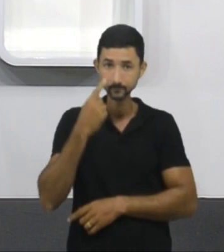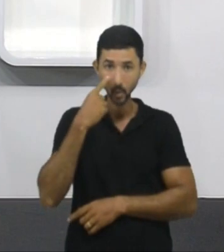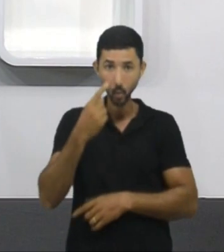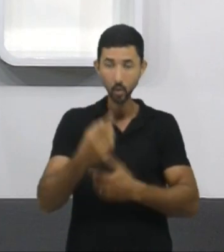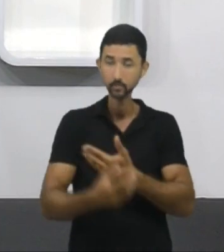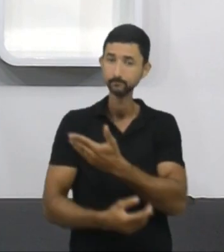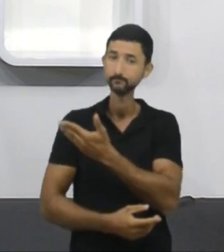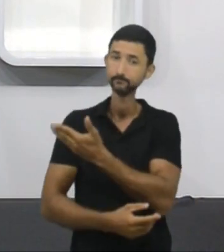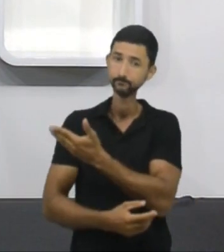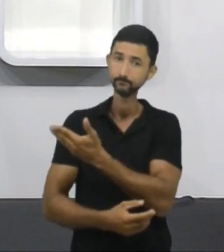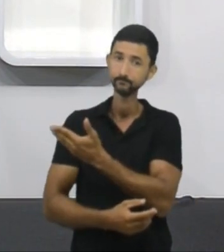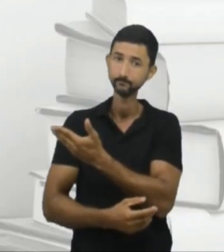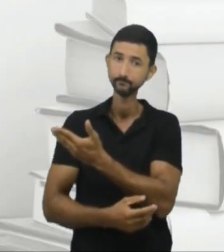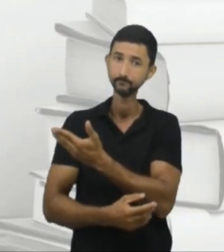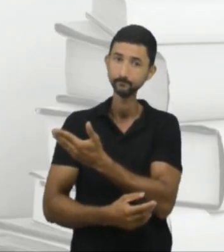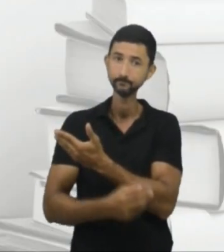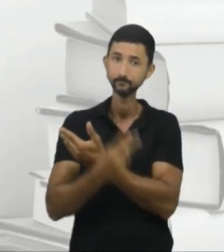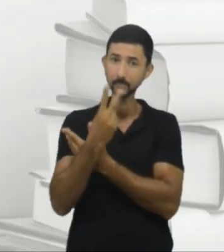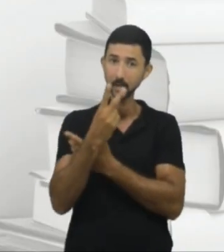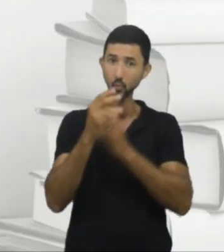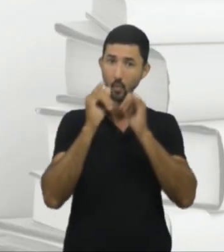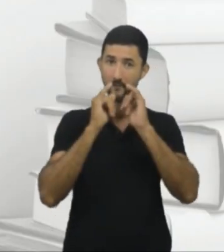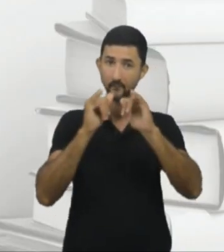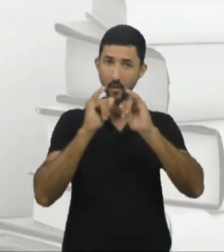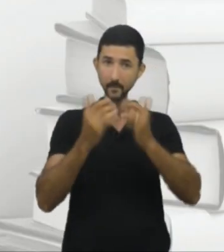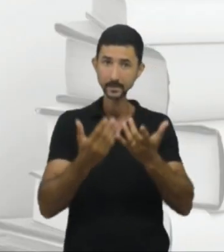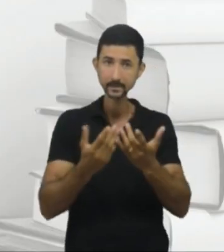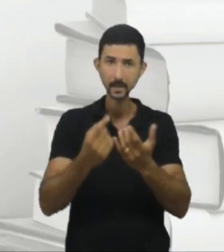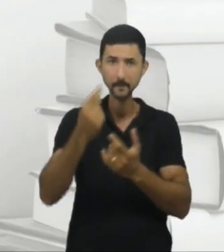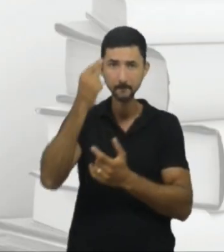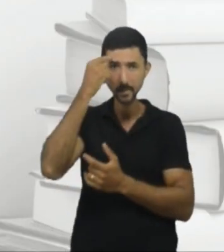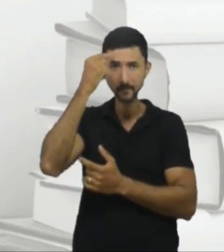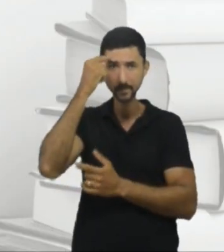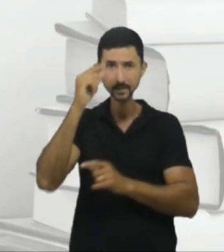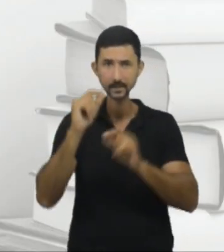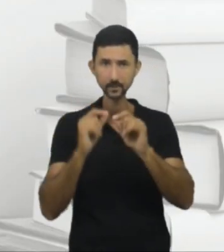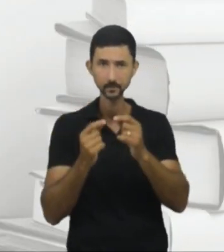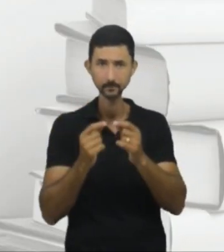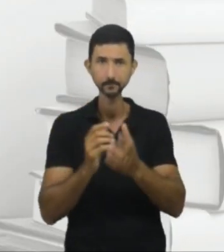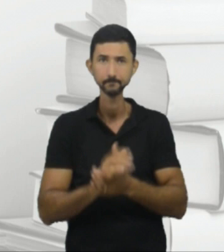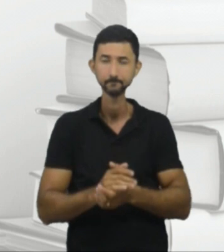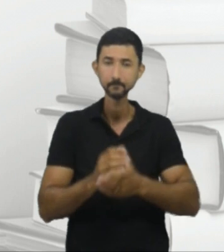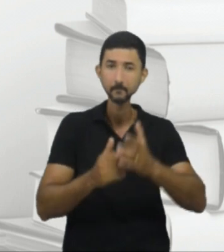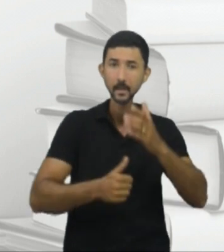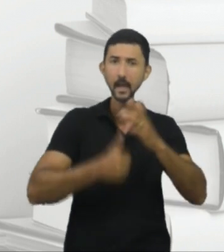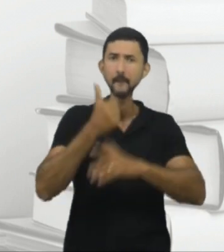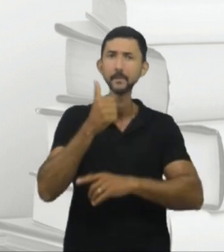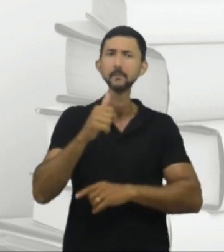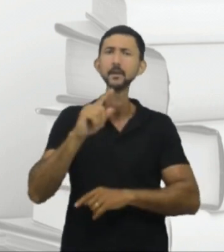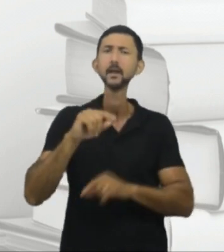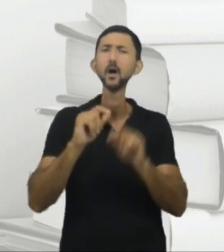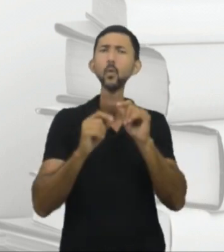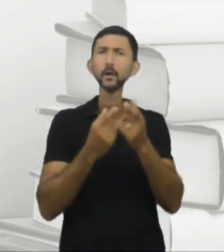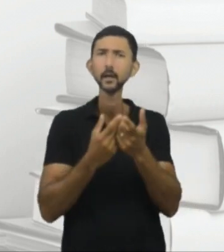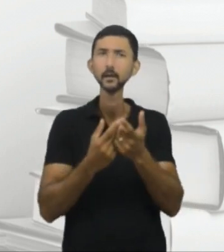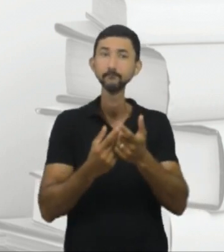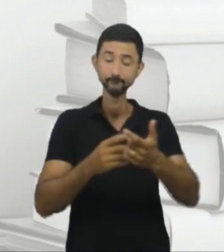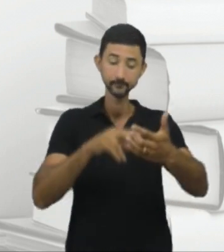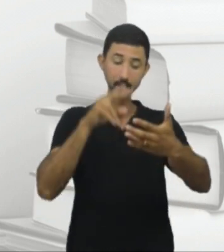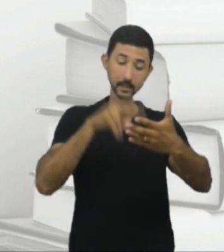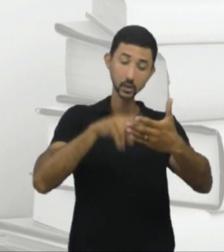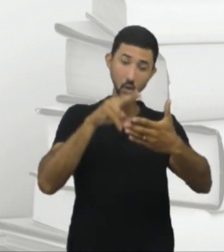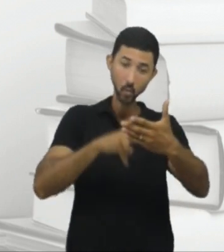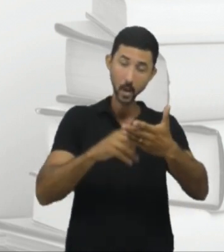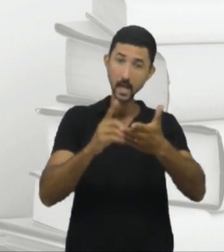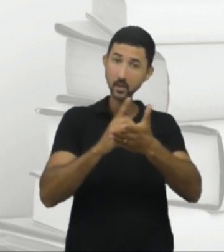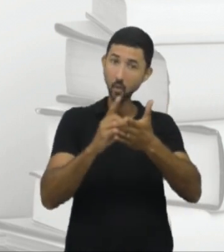telinha duas informações para nós pensarmos a respeito delas. A primeira é essa aqui. Estou lendo